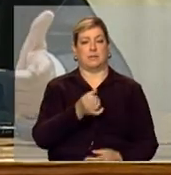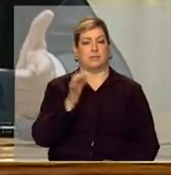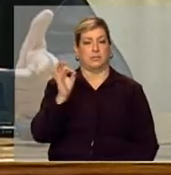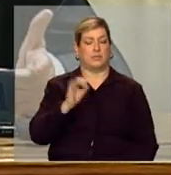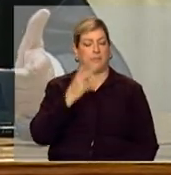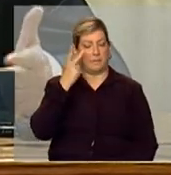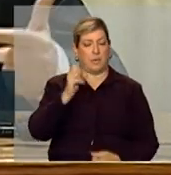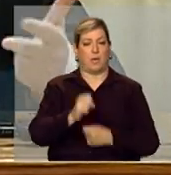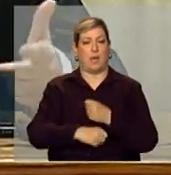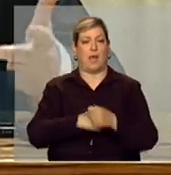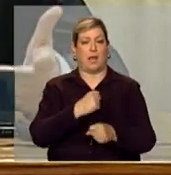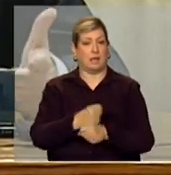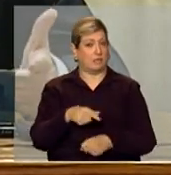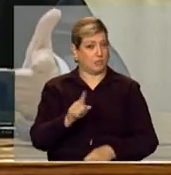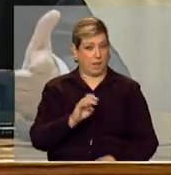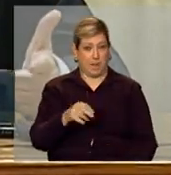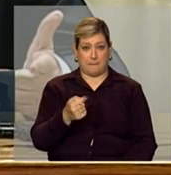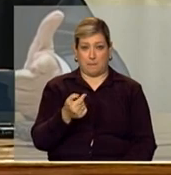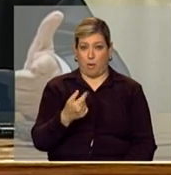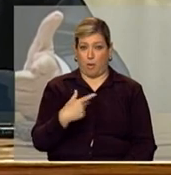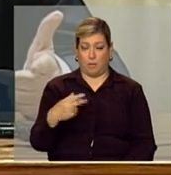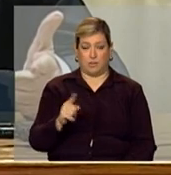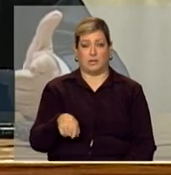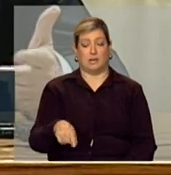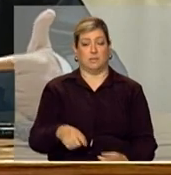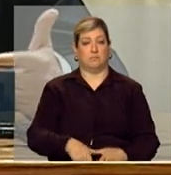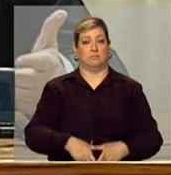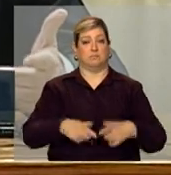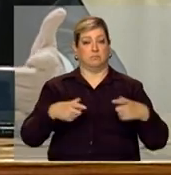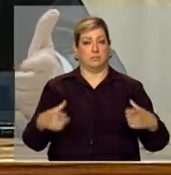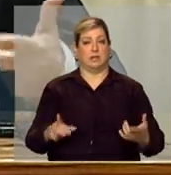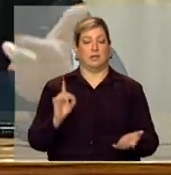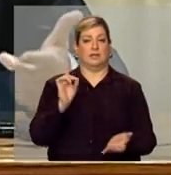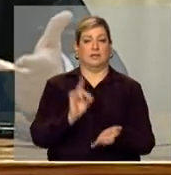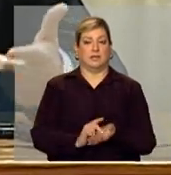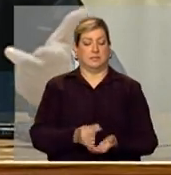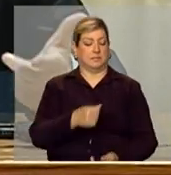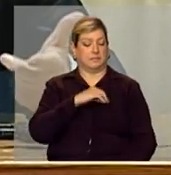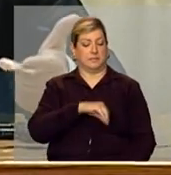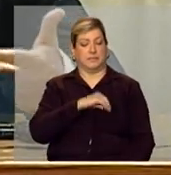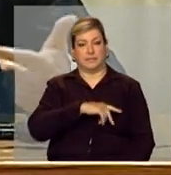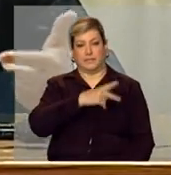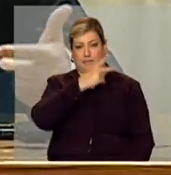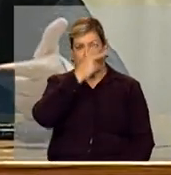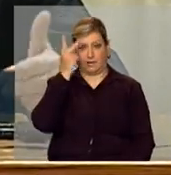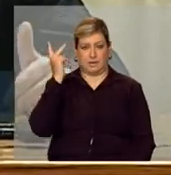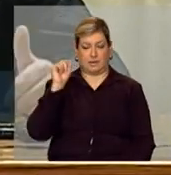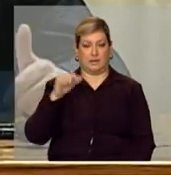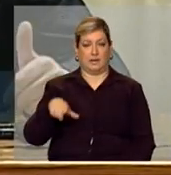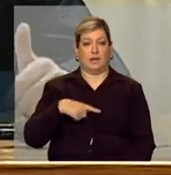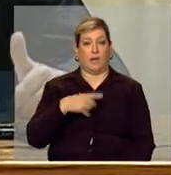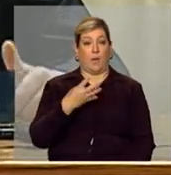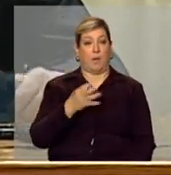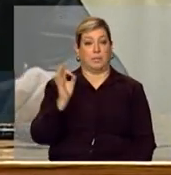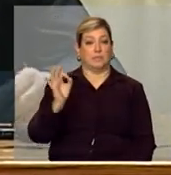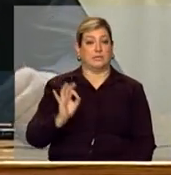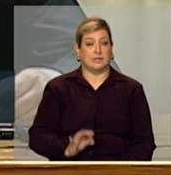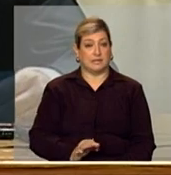ano o que não é pouca coisa um aumento real de renda da população foi de